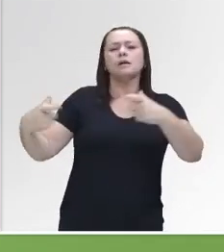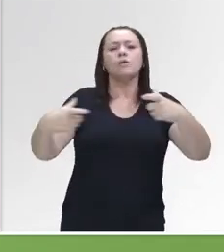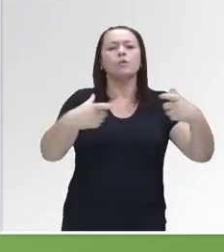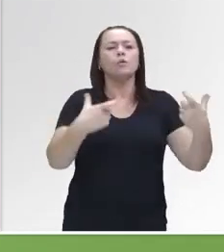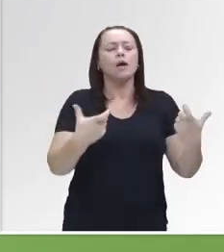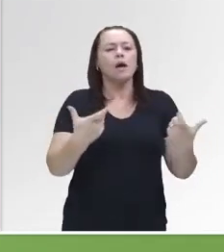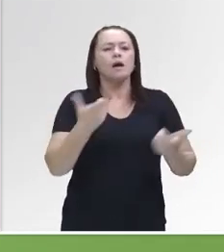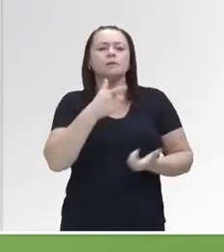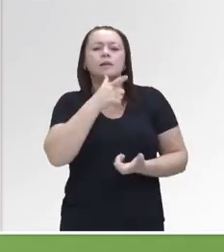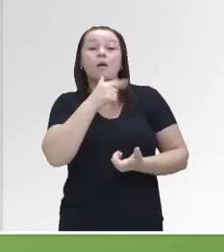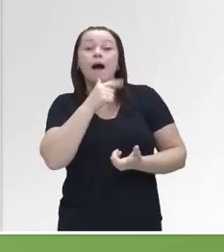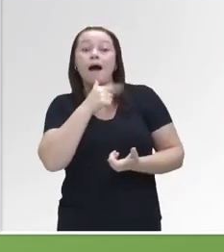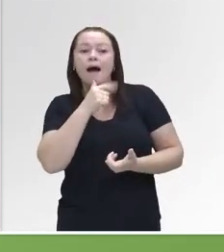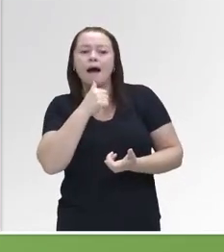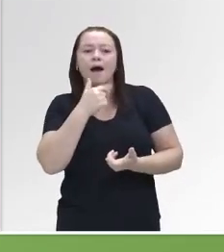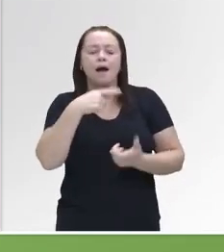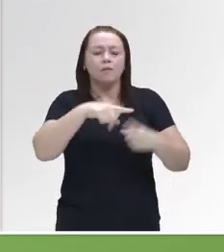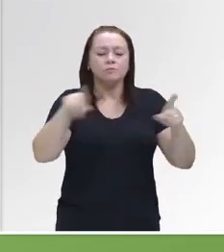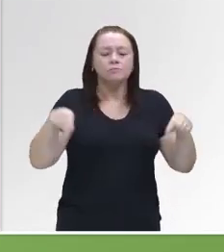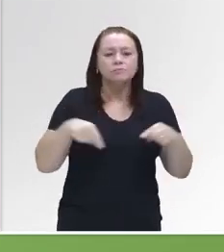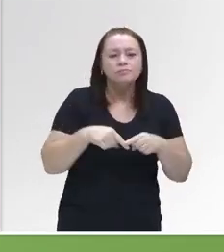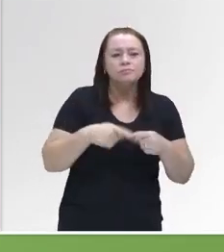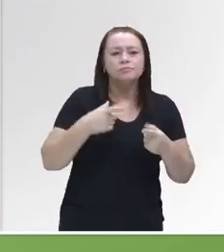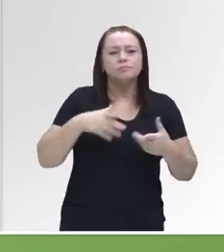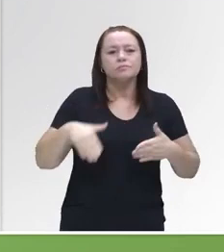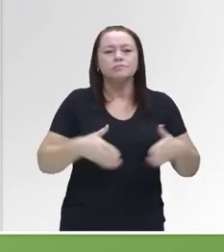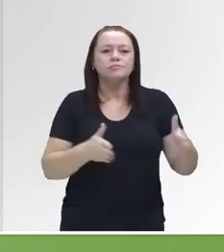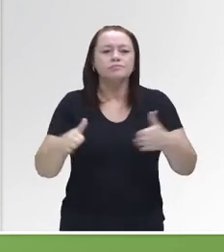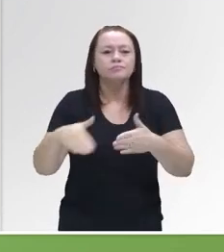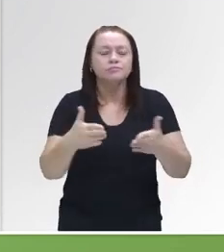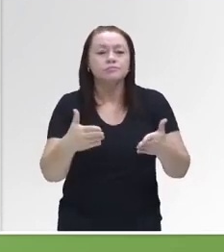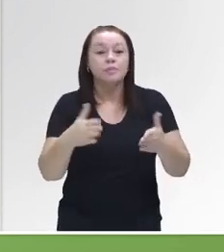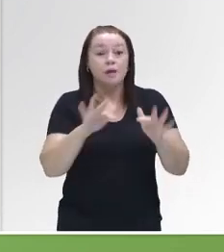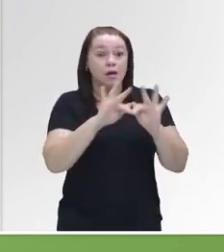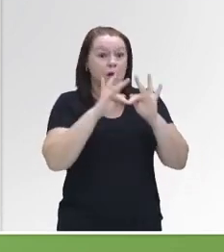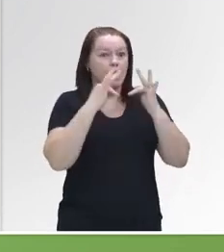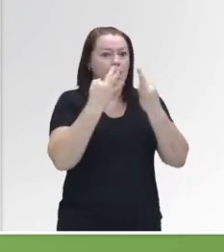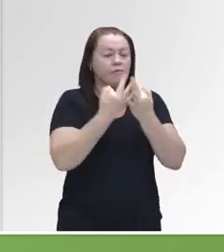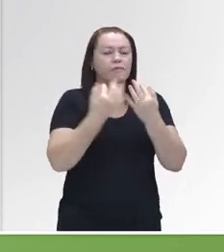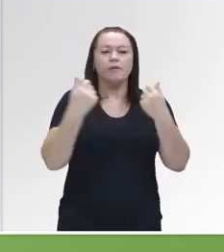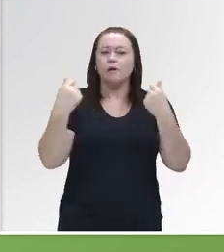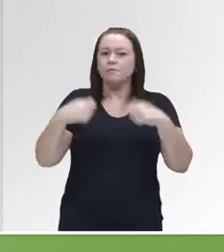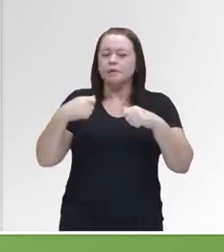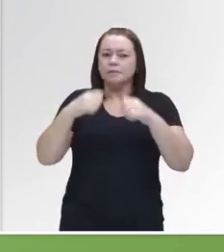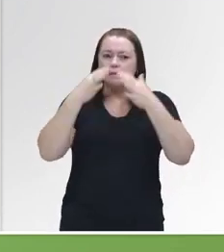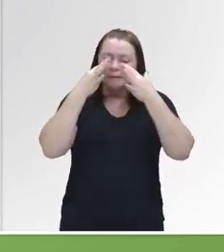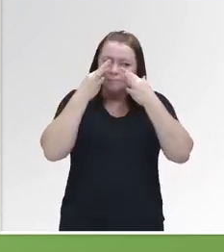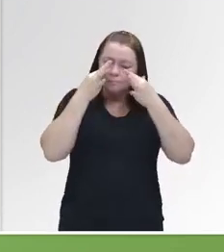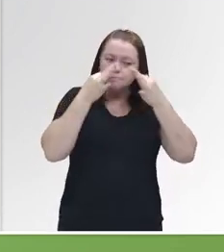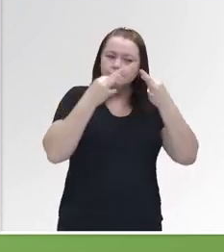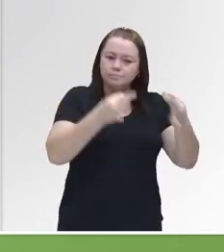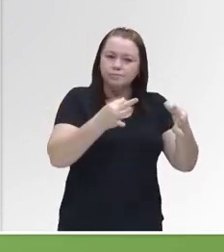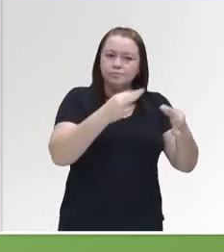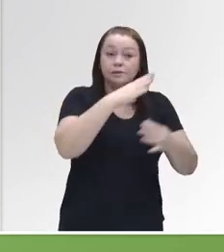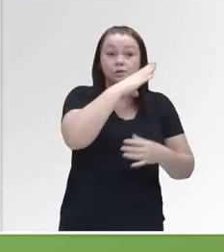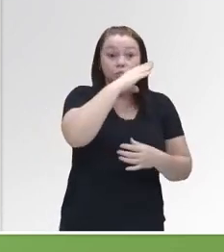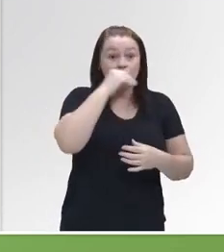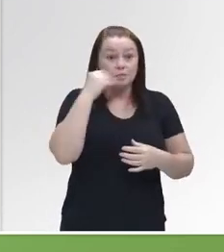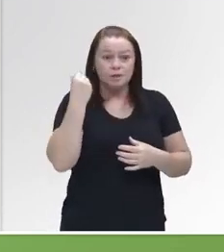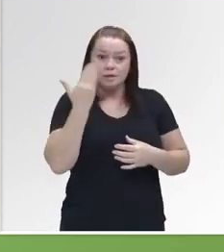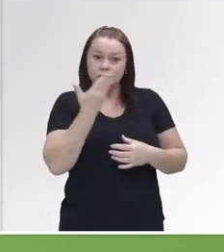tenham piscinas, igarapés, lago, os pais devem manter boa atenção sobre as